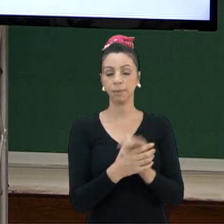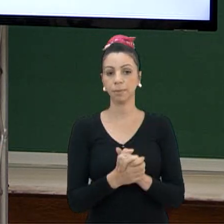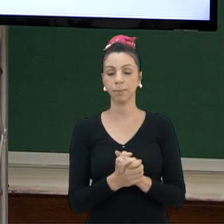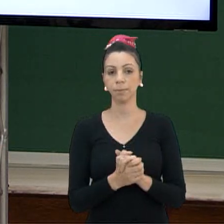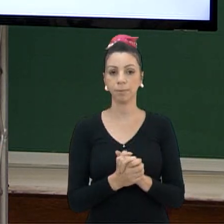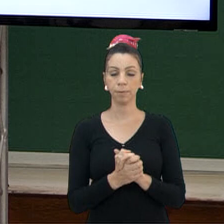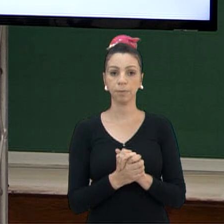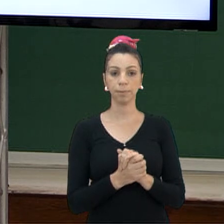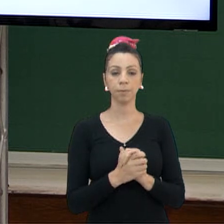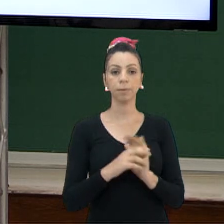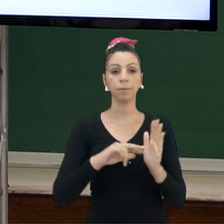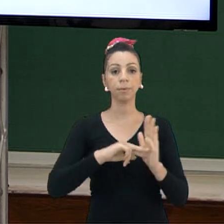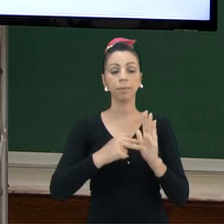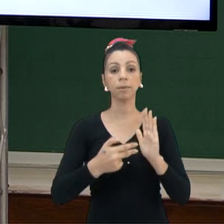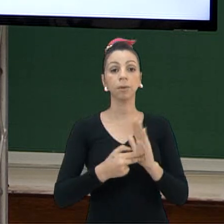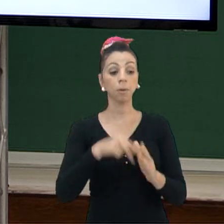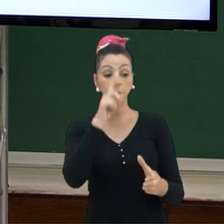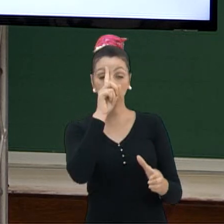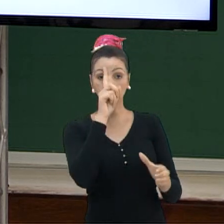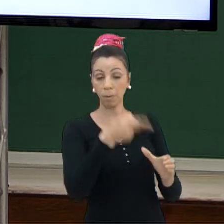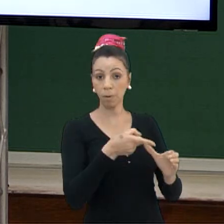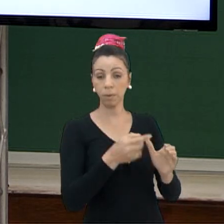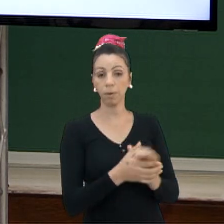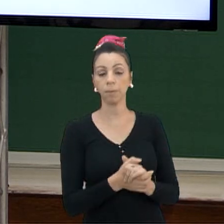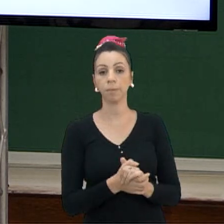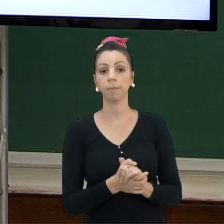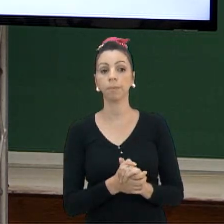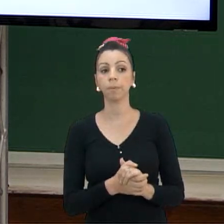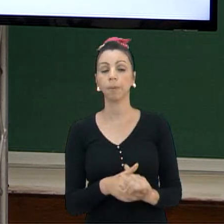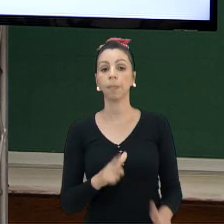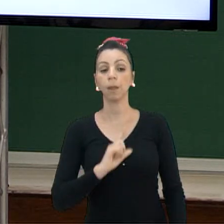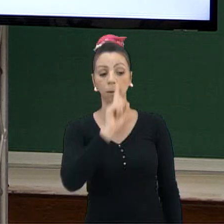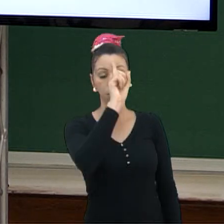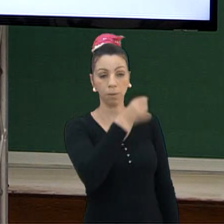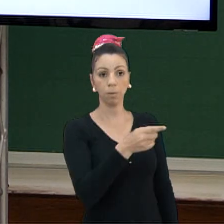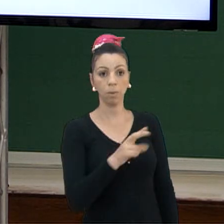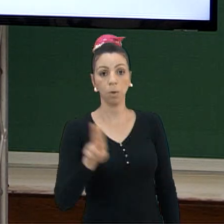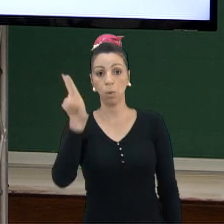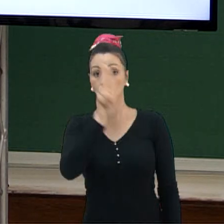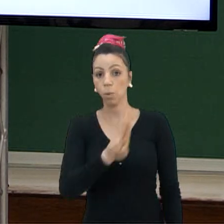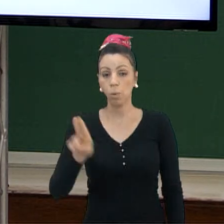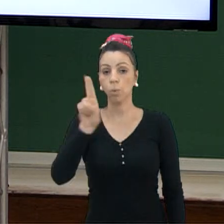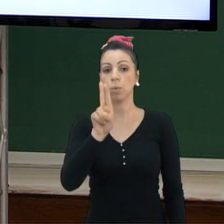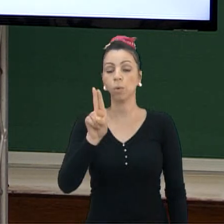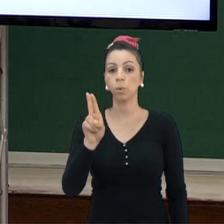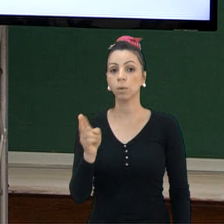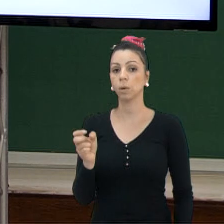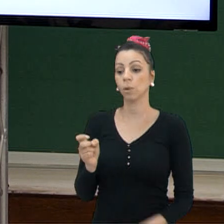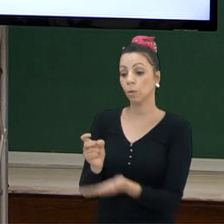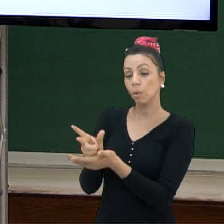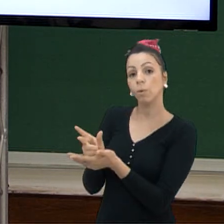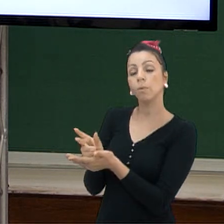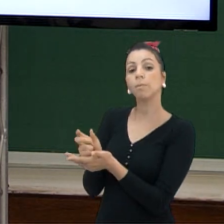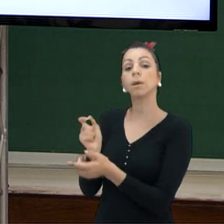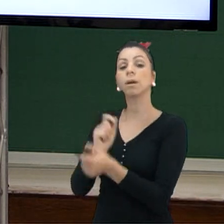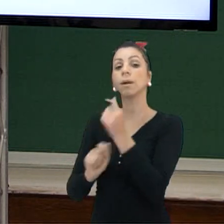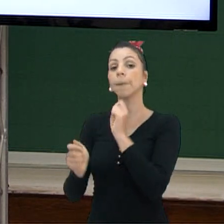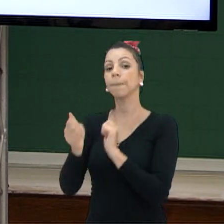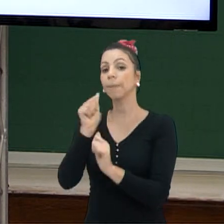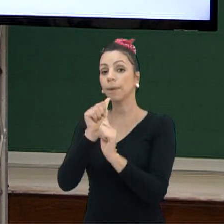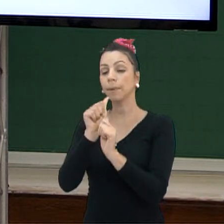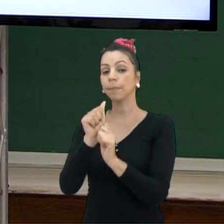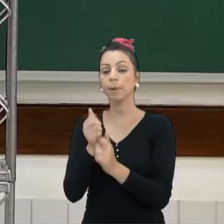o sentido produzido é de uma ordem. Então, eu tenho aqui, ó, use, compra, beba, coma,